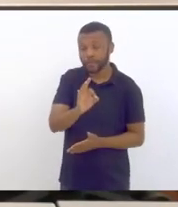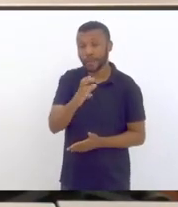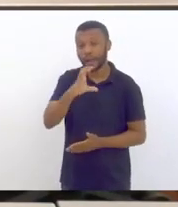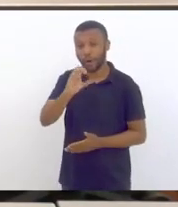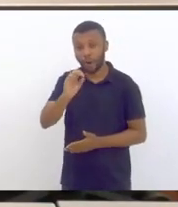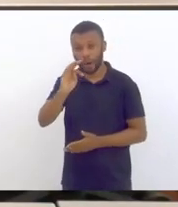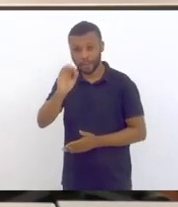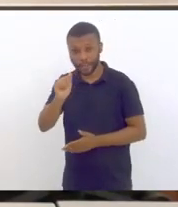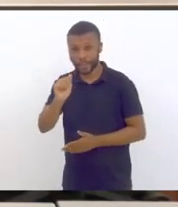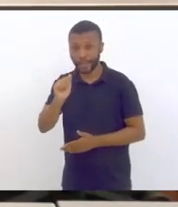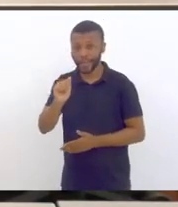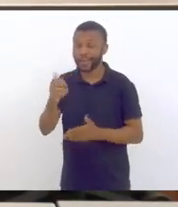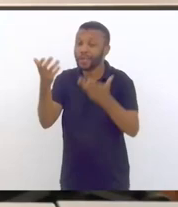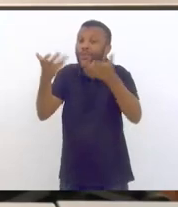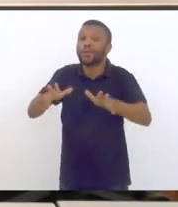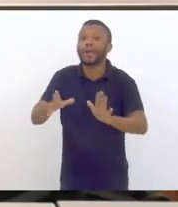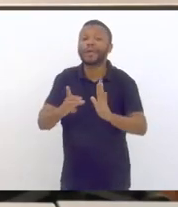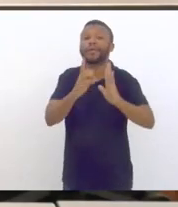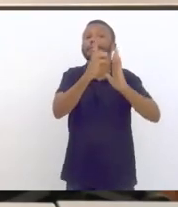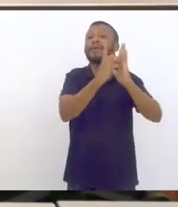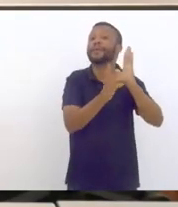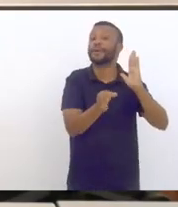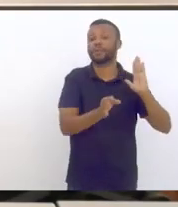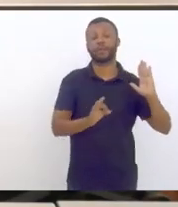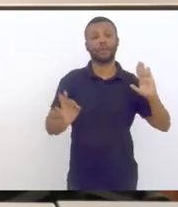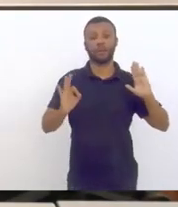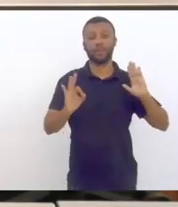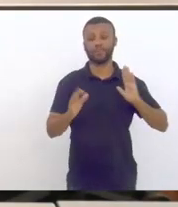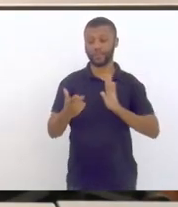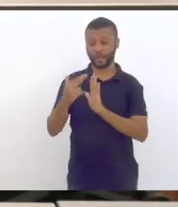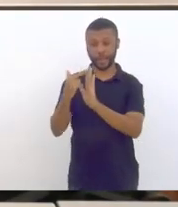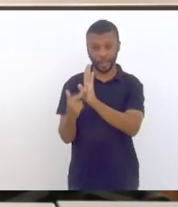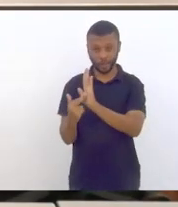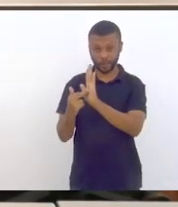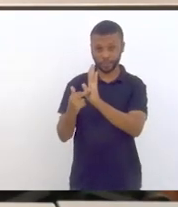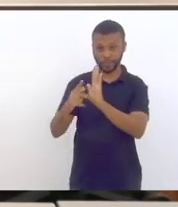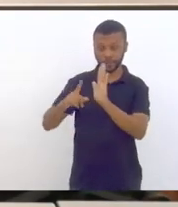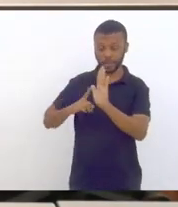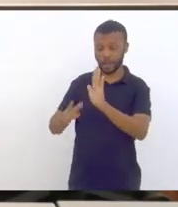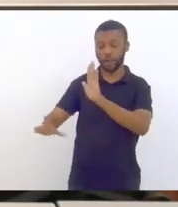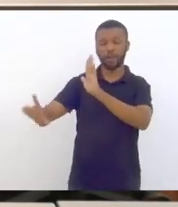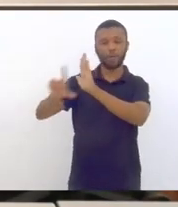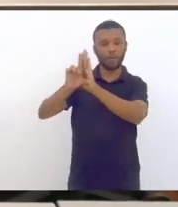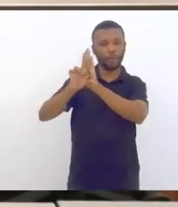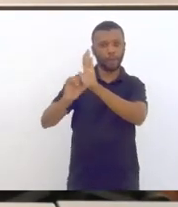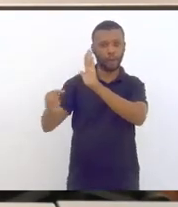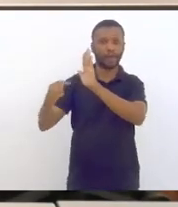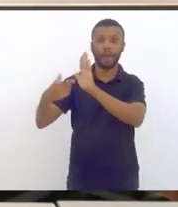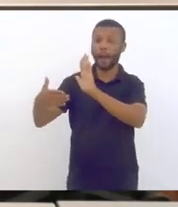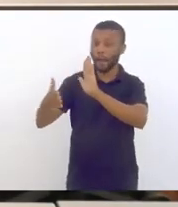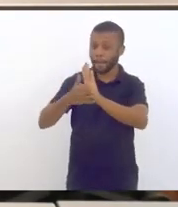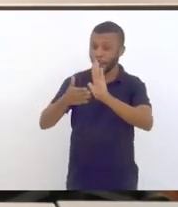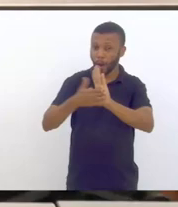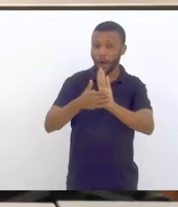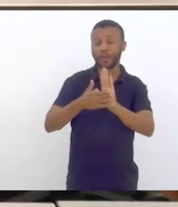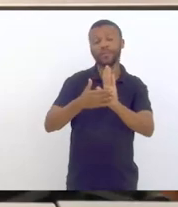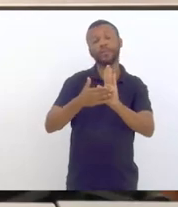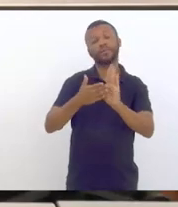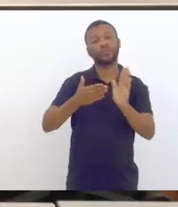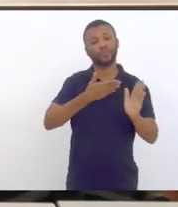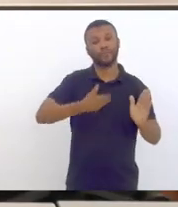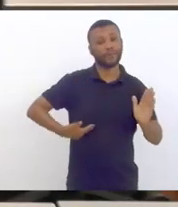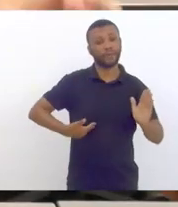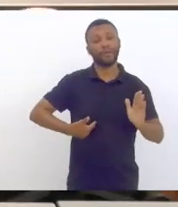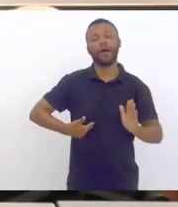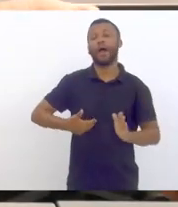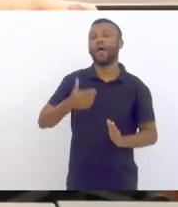querem que seja feito por decreto eles querem que a regulamentação seja feita por lei e a proposta do governo era provar uma lei dizendo o seguinte o